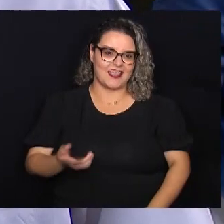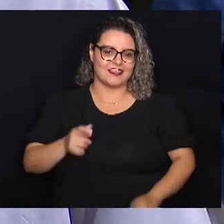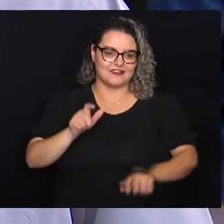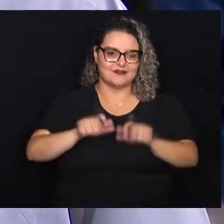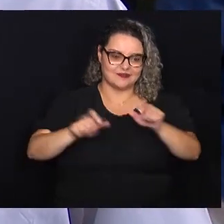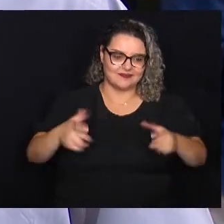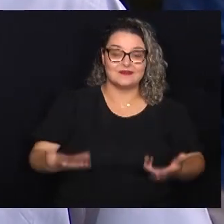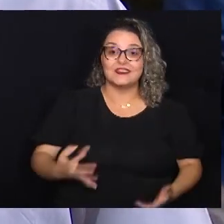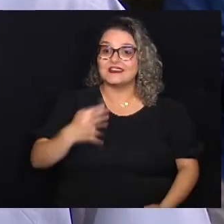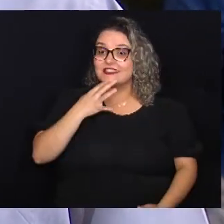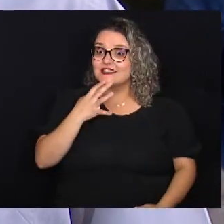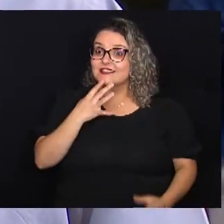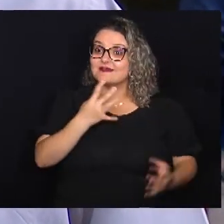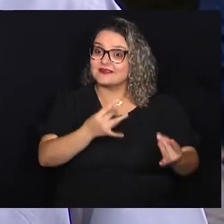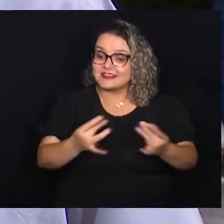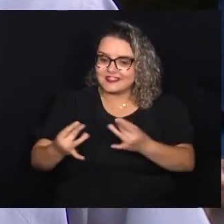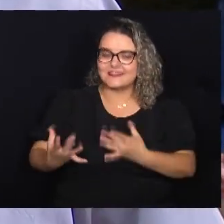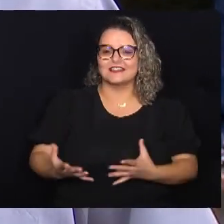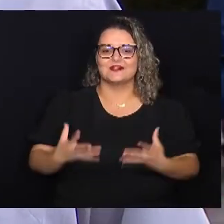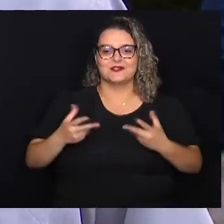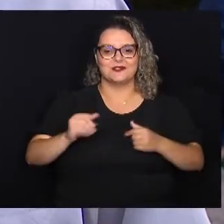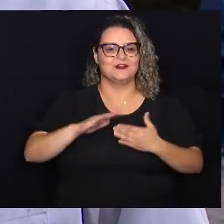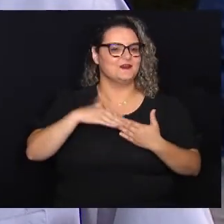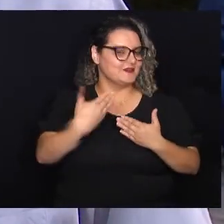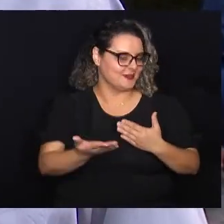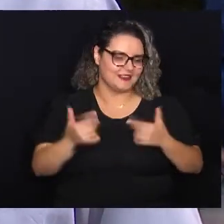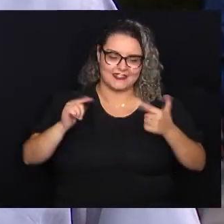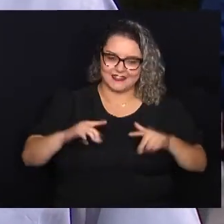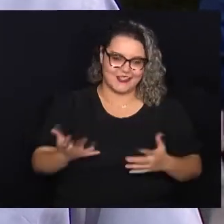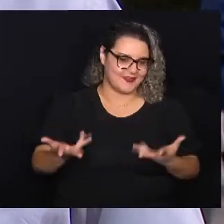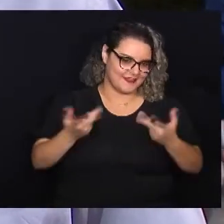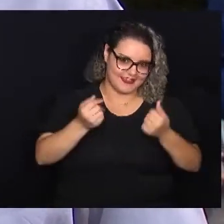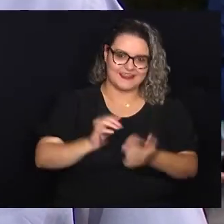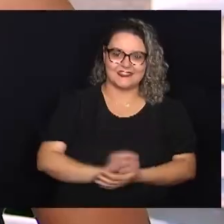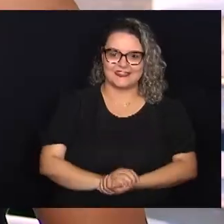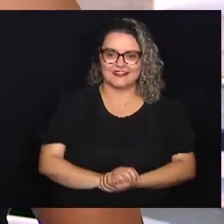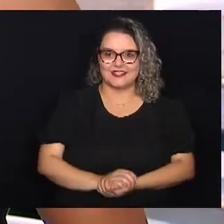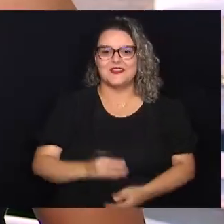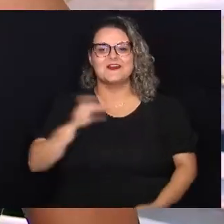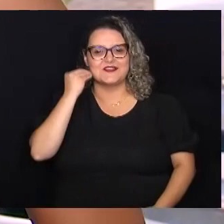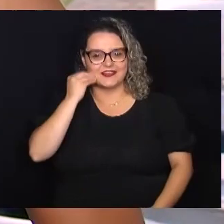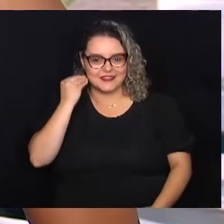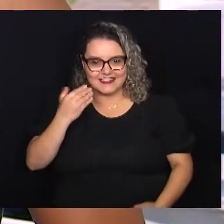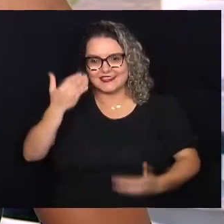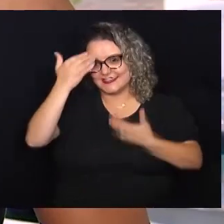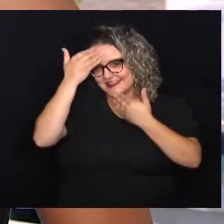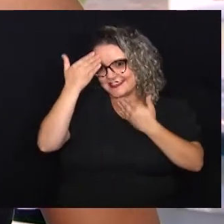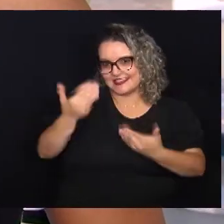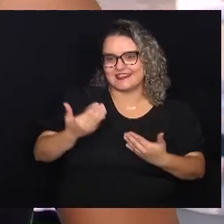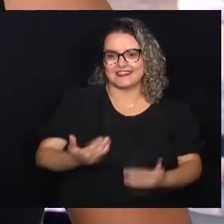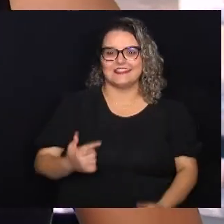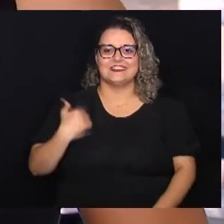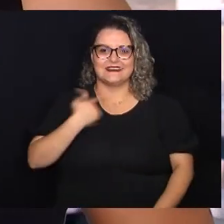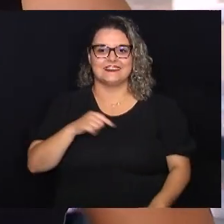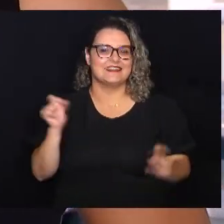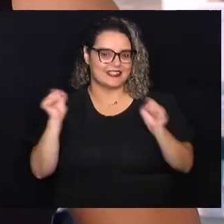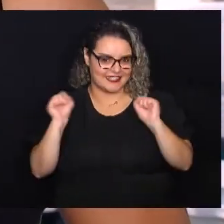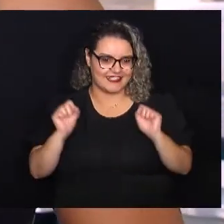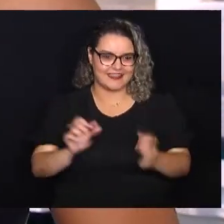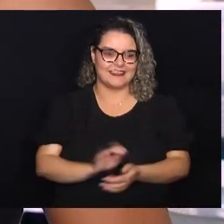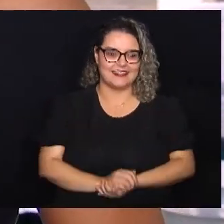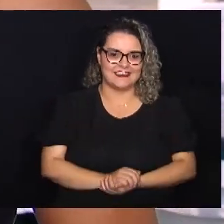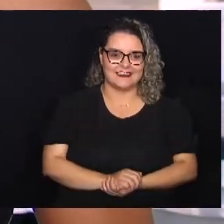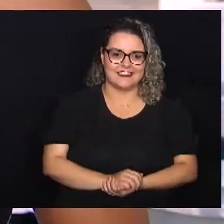pessoas se conheçam por aquilo que fazem fora daqui, isso é maravilhoso. Foi uma experiência muito gratificante, a gente gostou